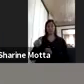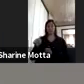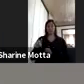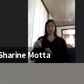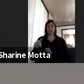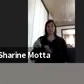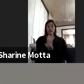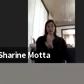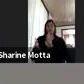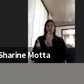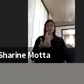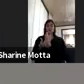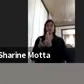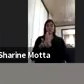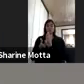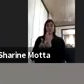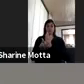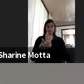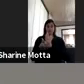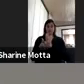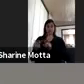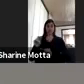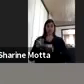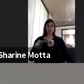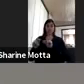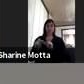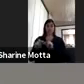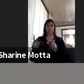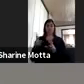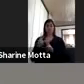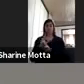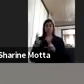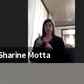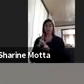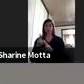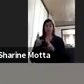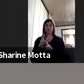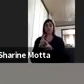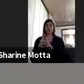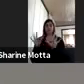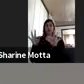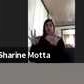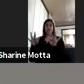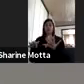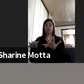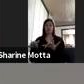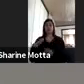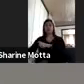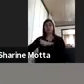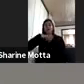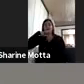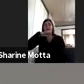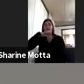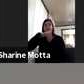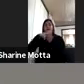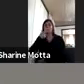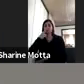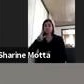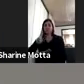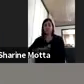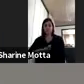do tribunal a respeito da greve dos Correios. Houve uma vitória parcial